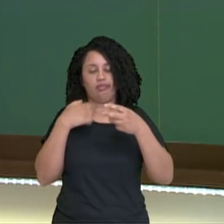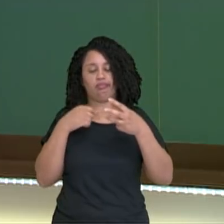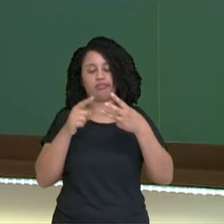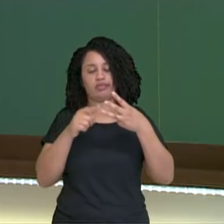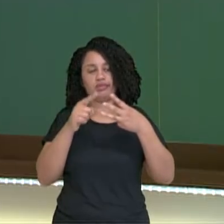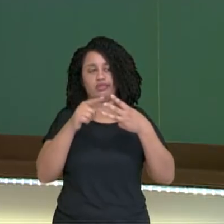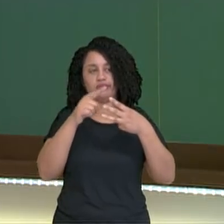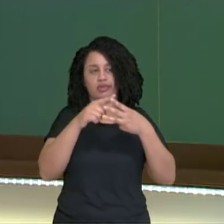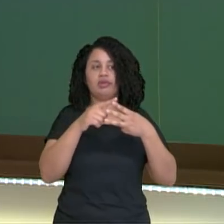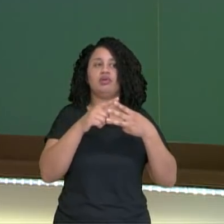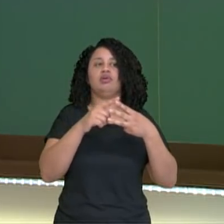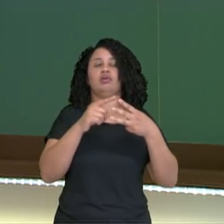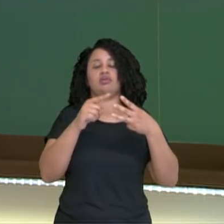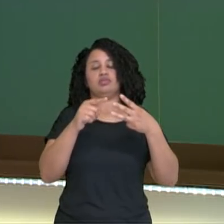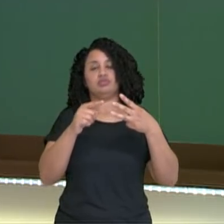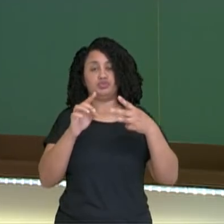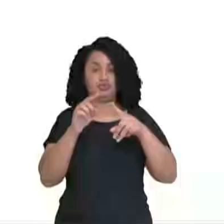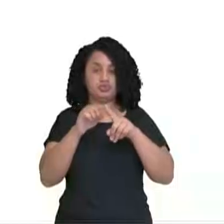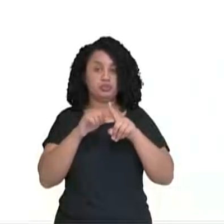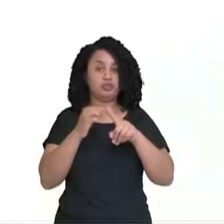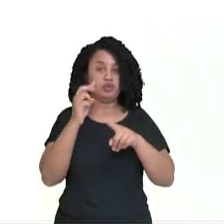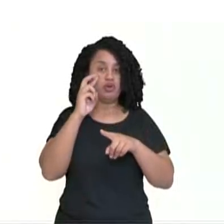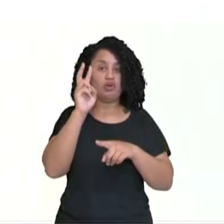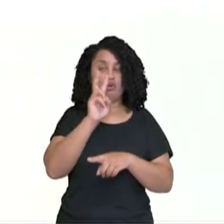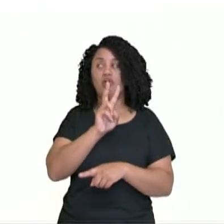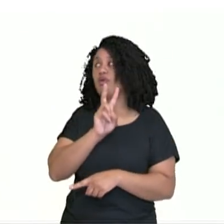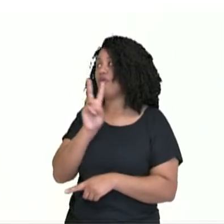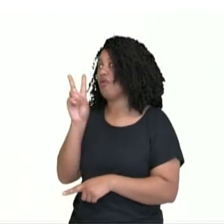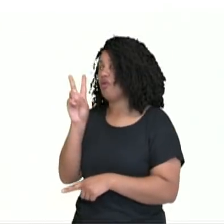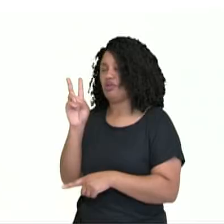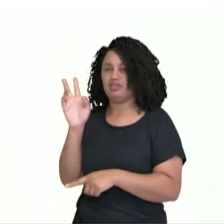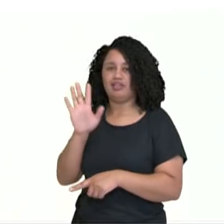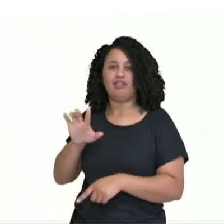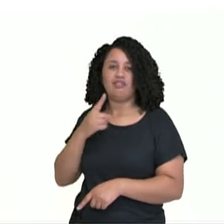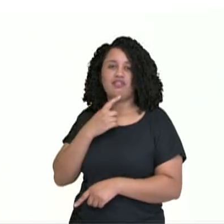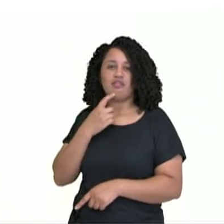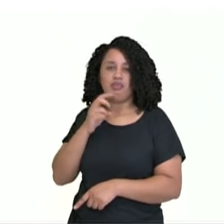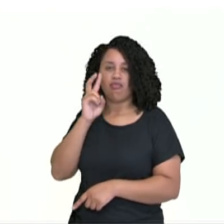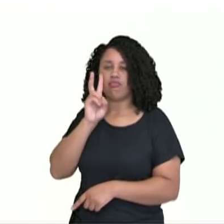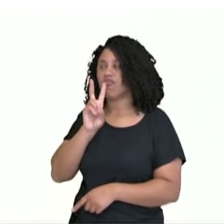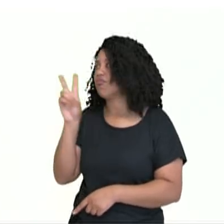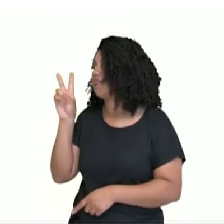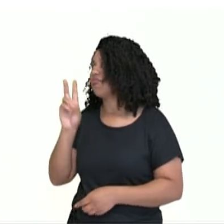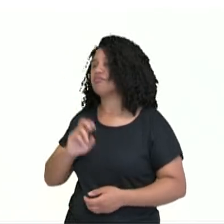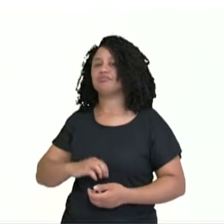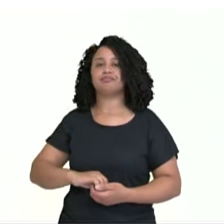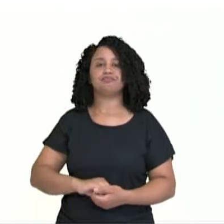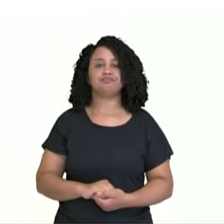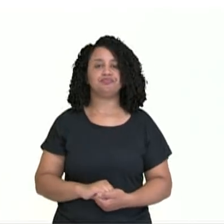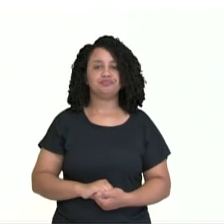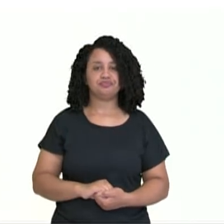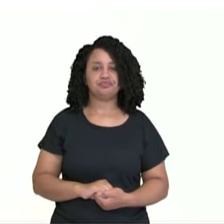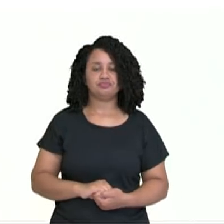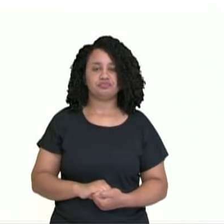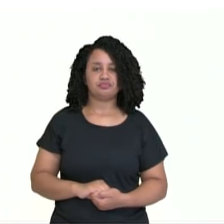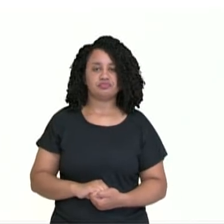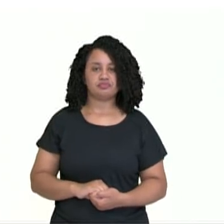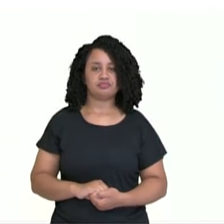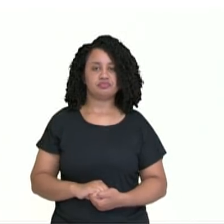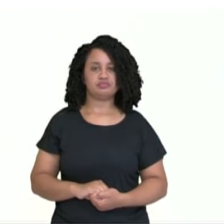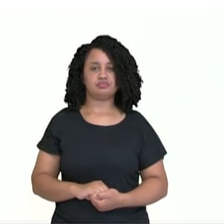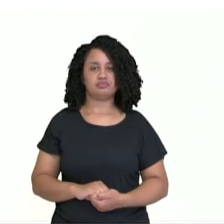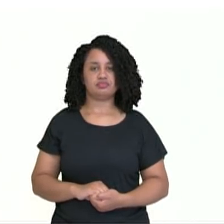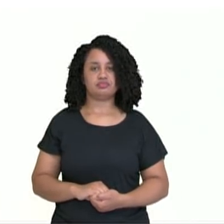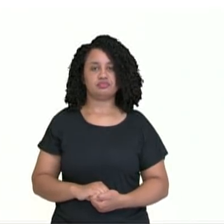carbono, 1s2, 2s2, 2p2, você vai ver que o primeiro orbital, ele tem 2 elétrons em